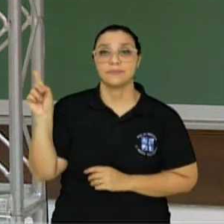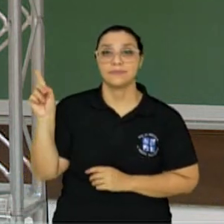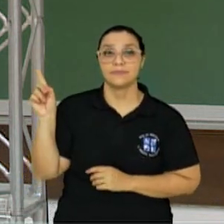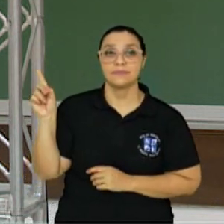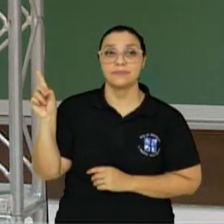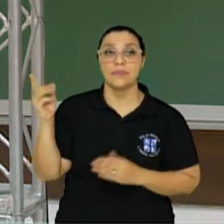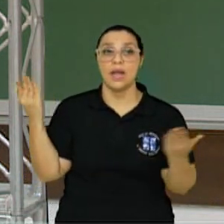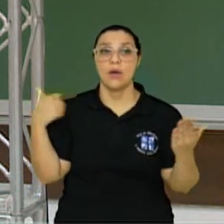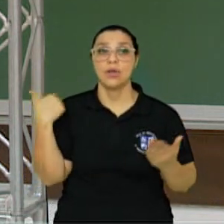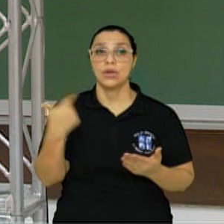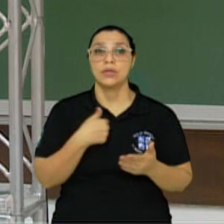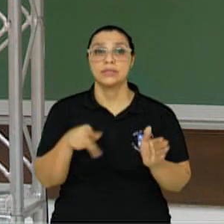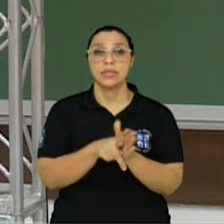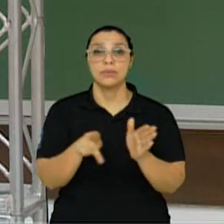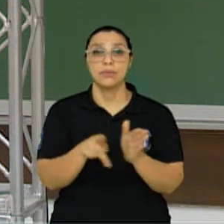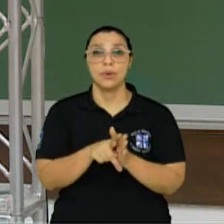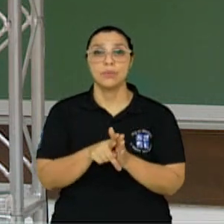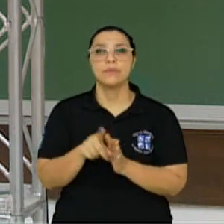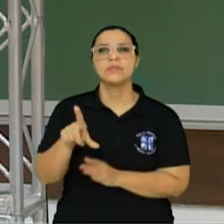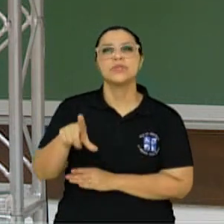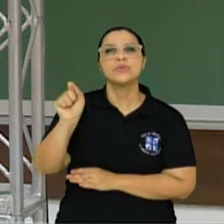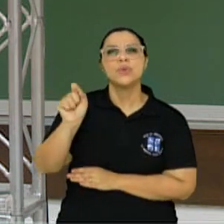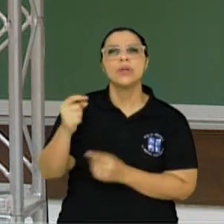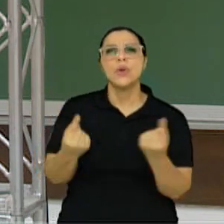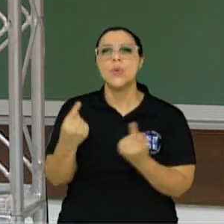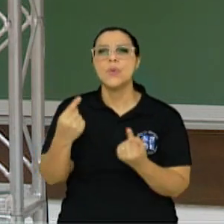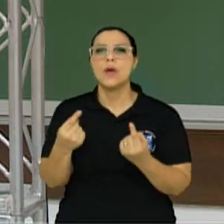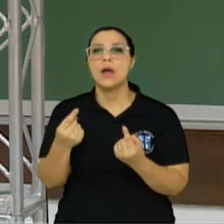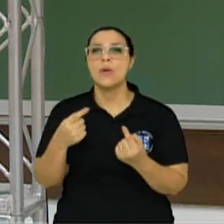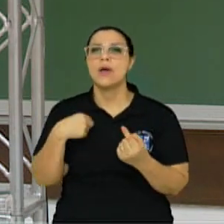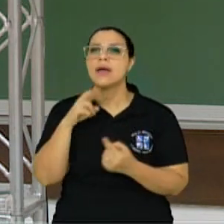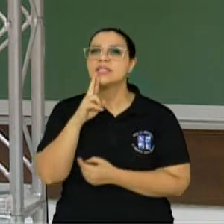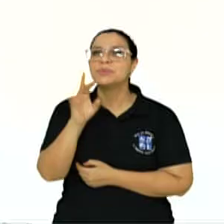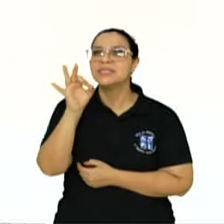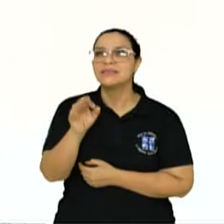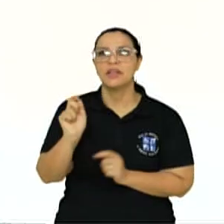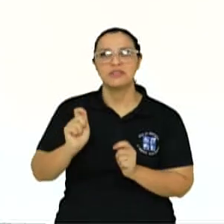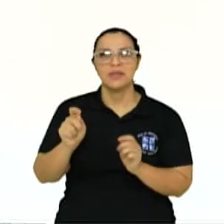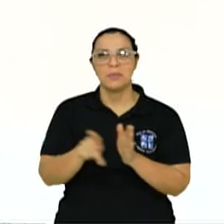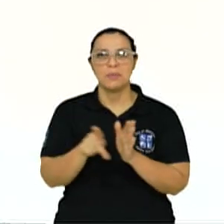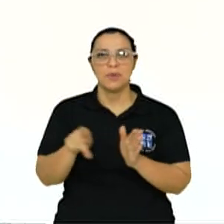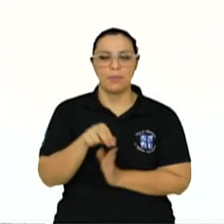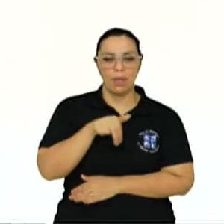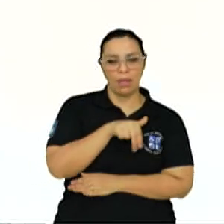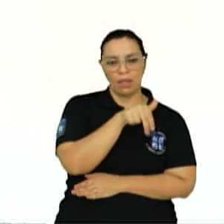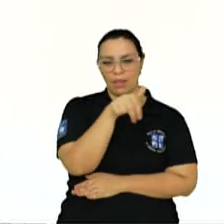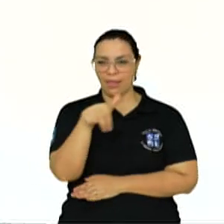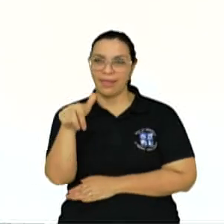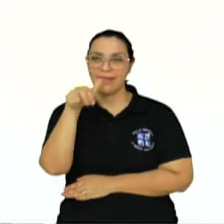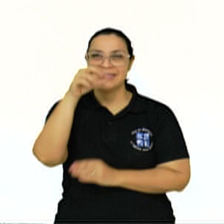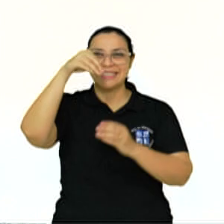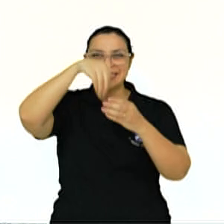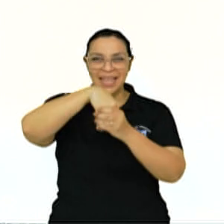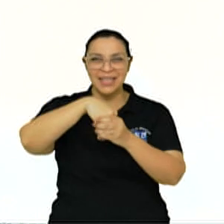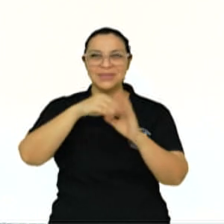Então, aqui nós temos as alternativas possíveis, né, dessa caminhança pela pirâmide,